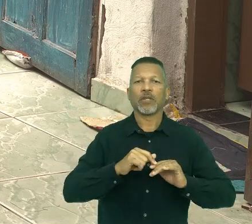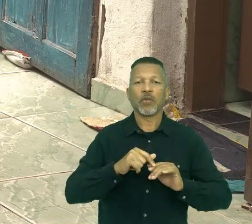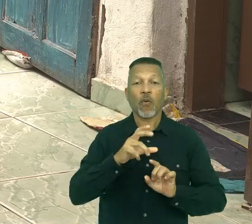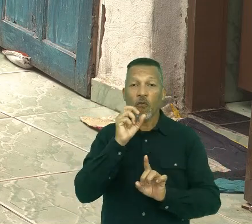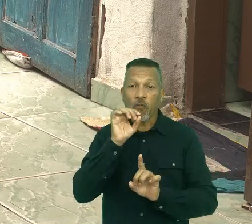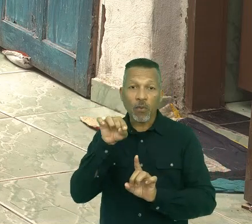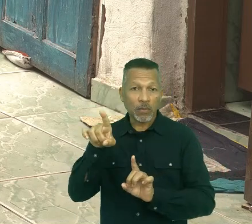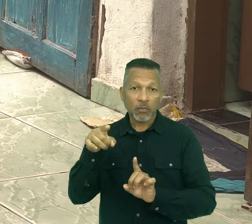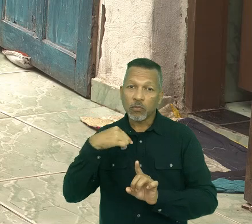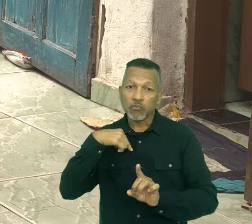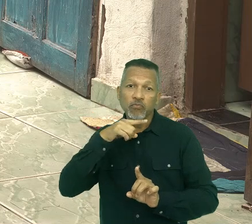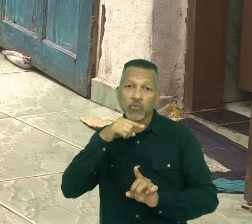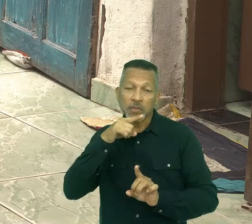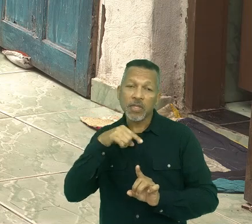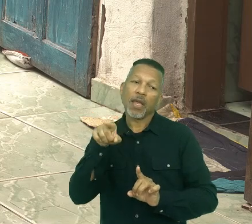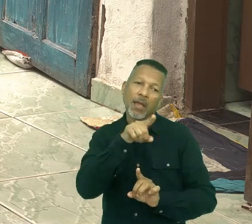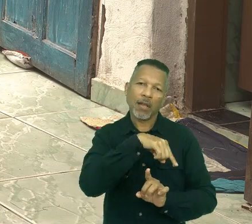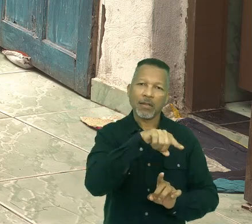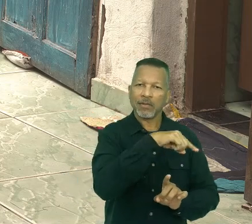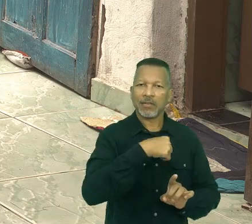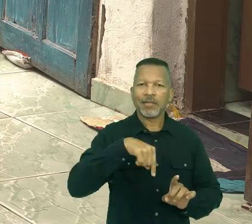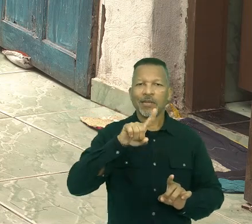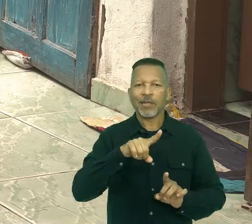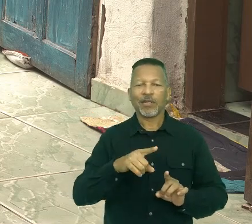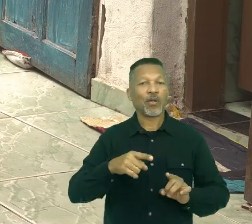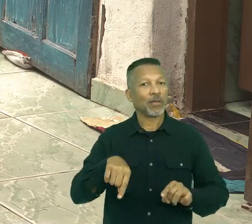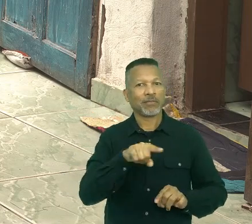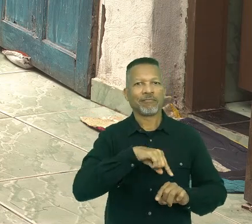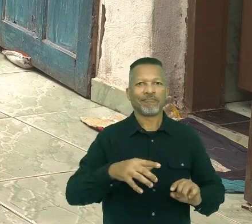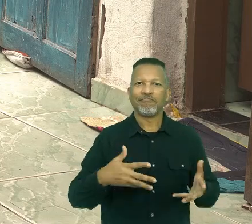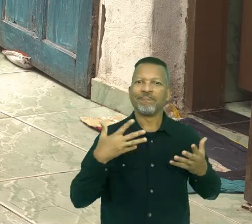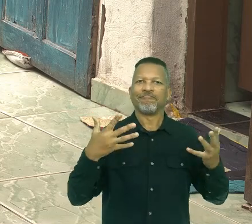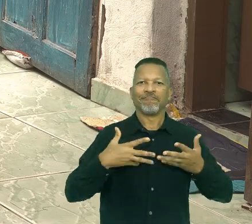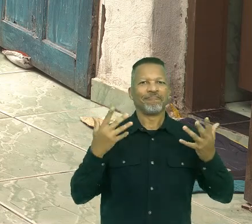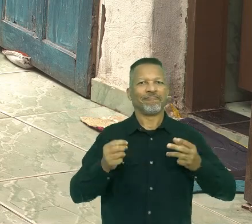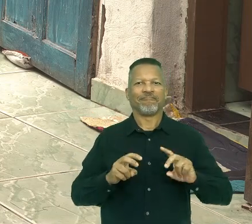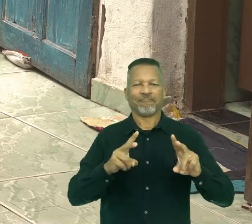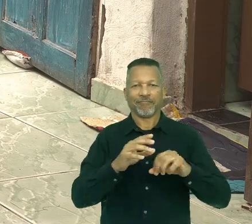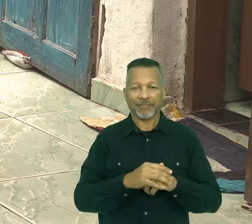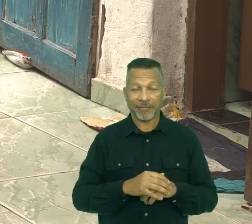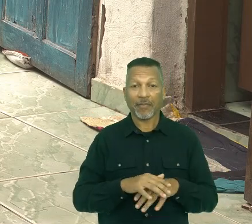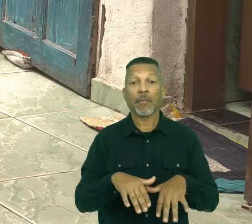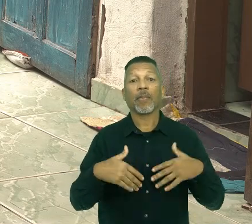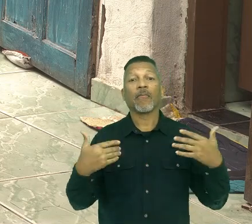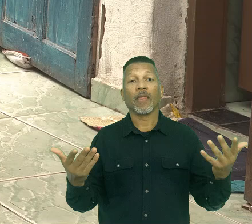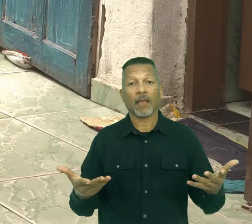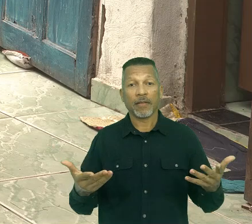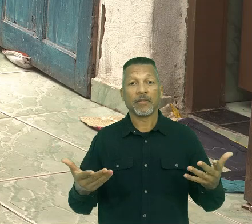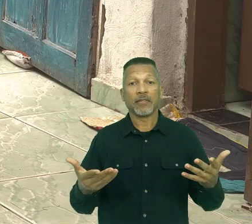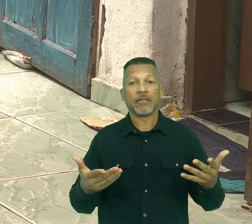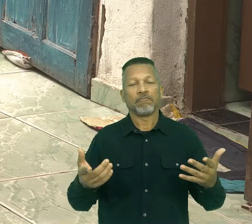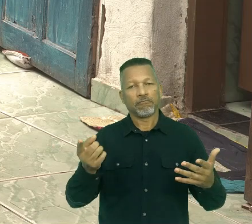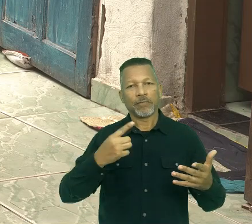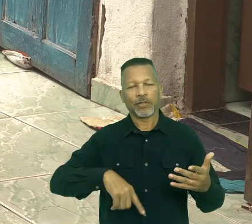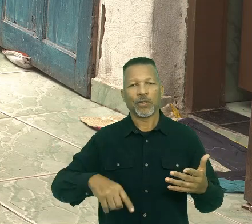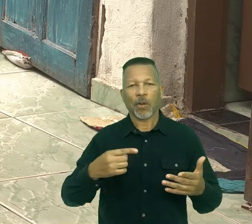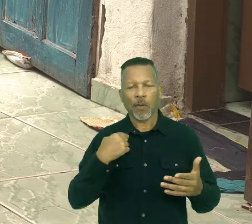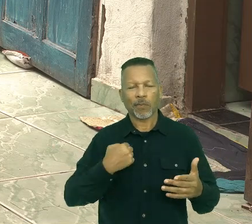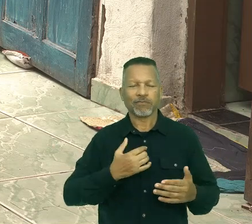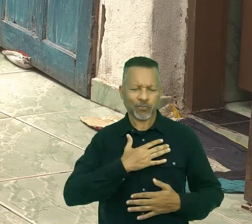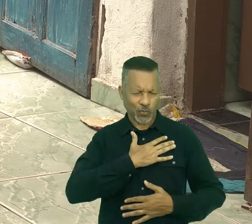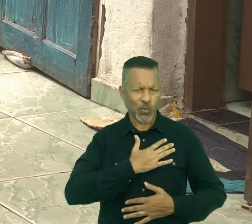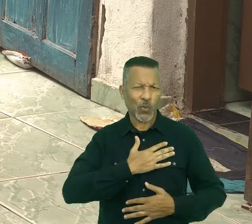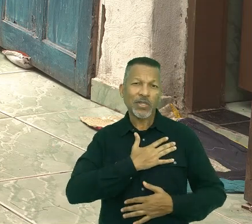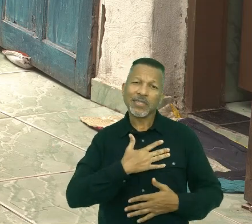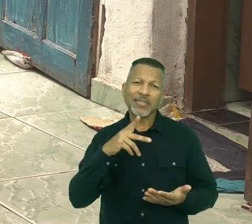podia ir, eles iam. E nós sempre nessa alegria. E aí, isso a gente